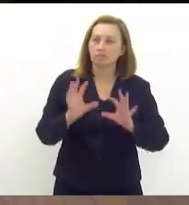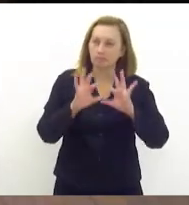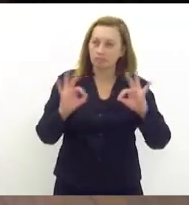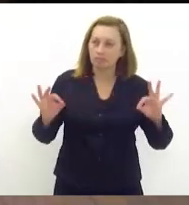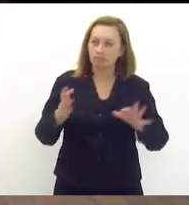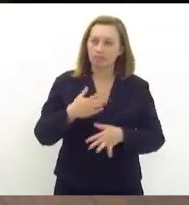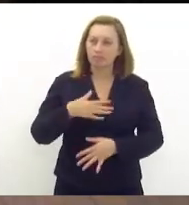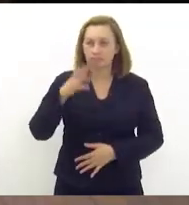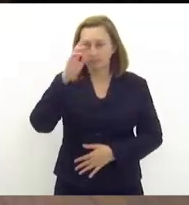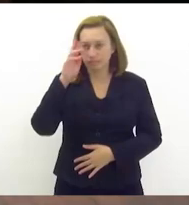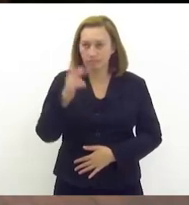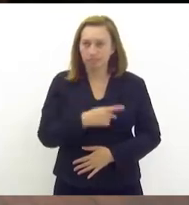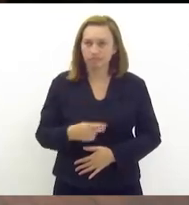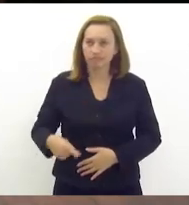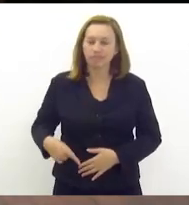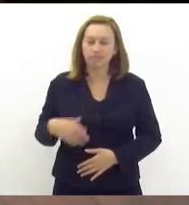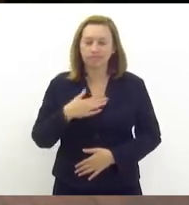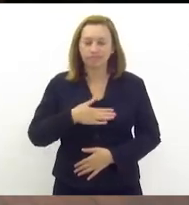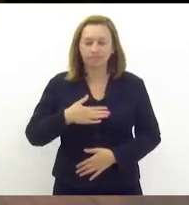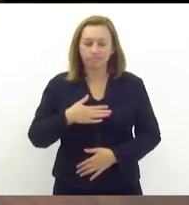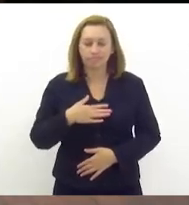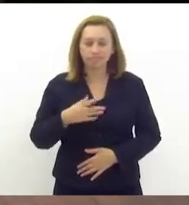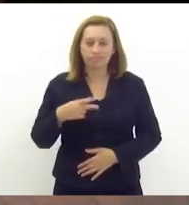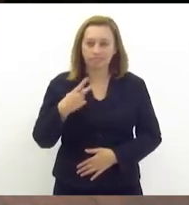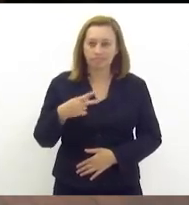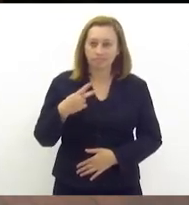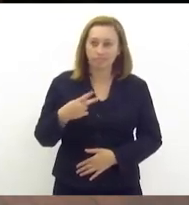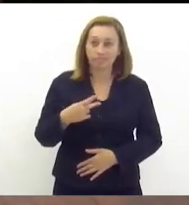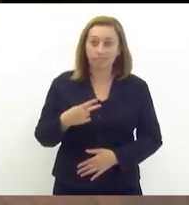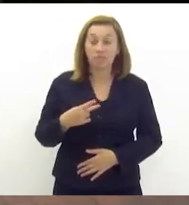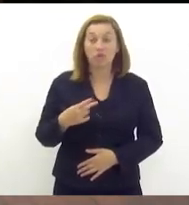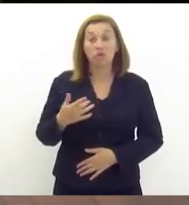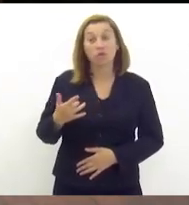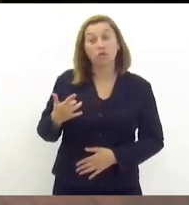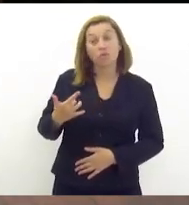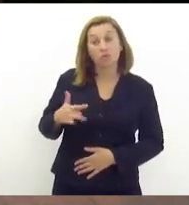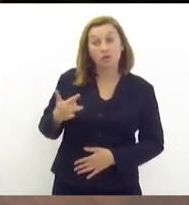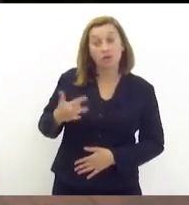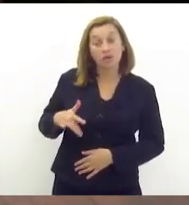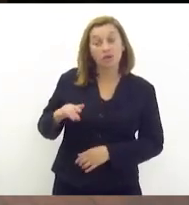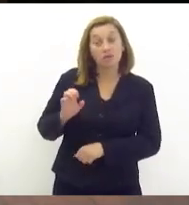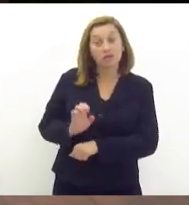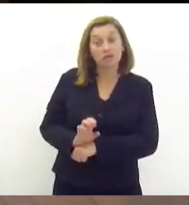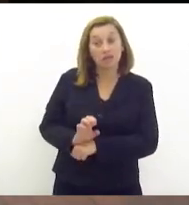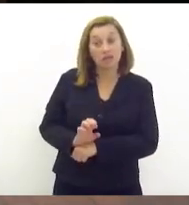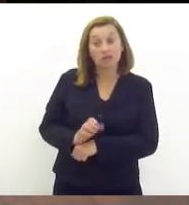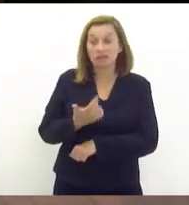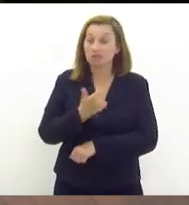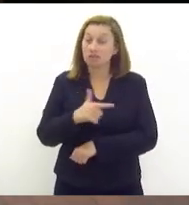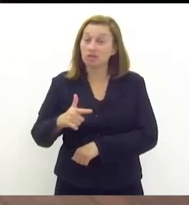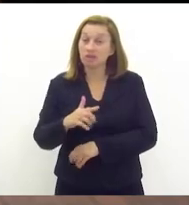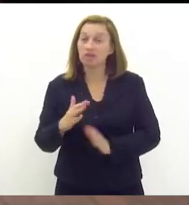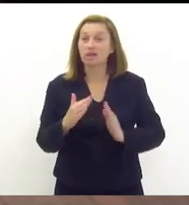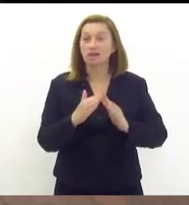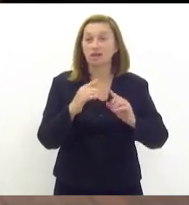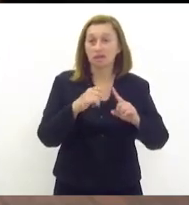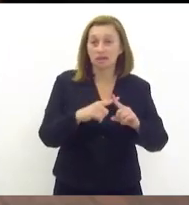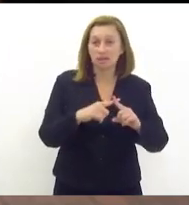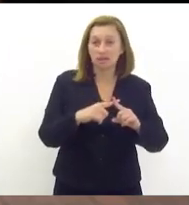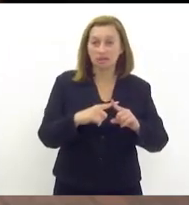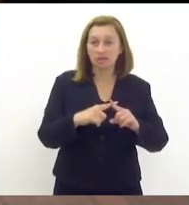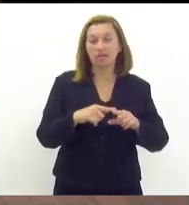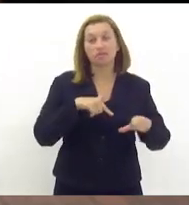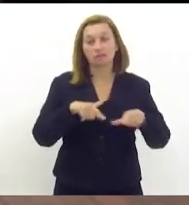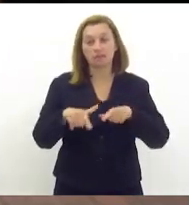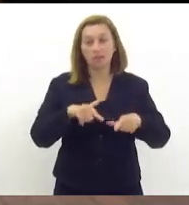senhor presidente que eu costumo dizer ai do estado se não fosse as igrejas que fazem esse